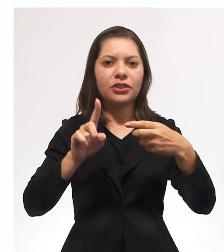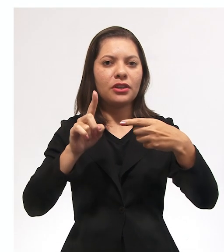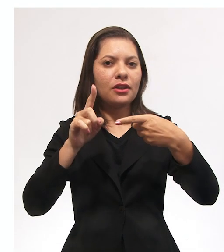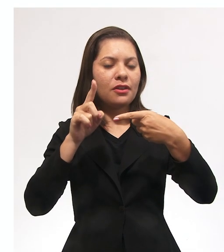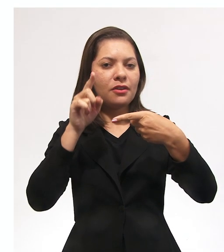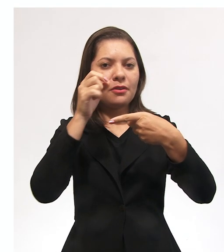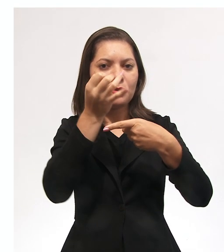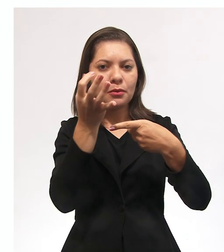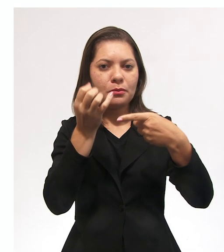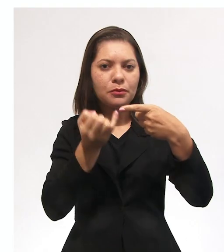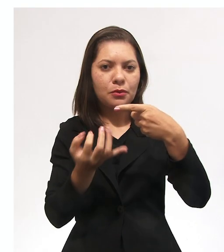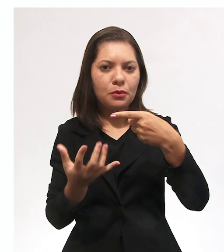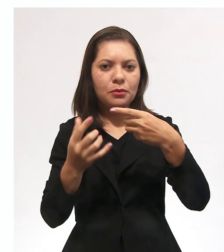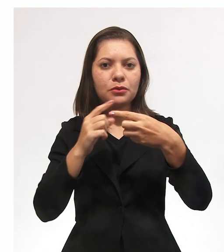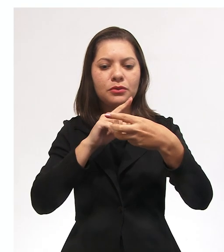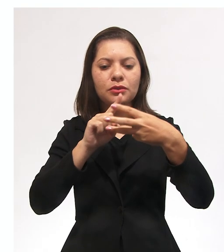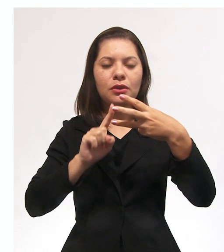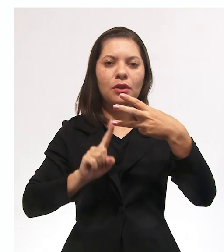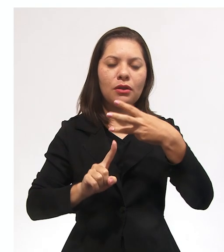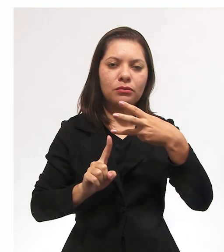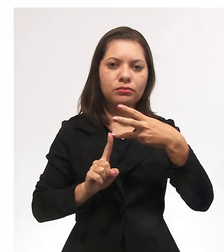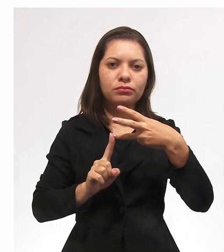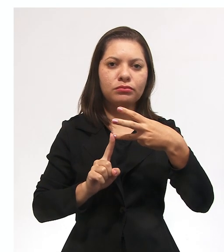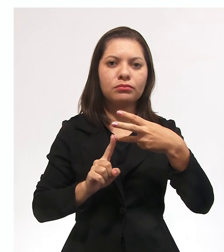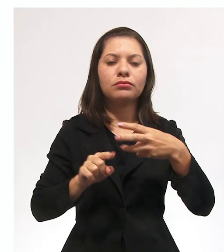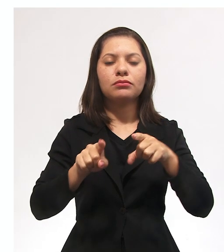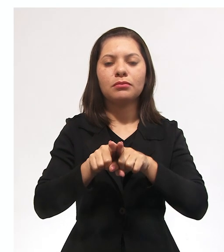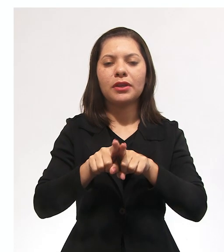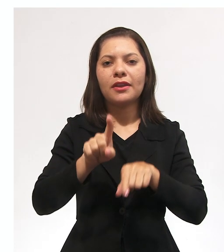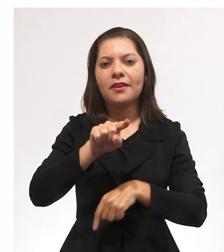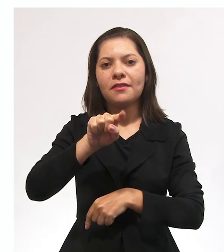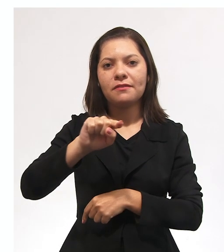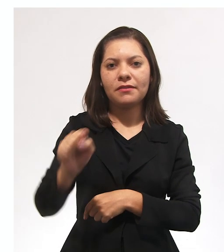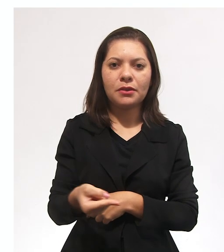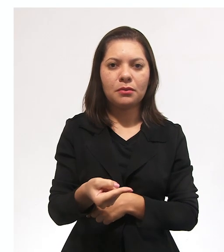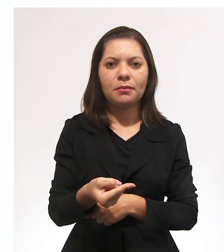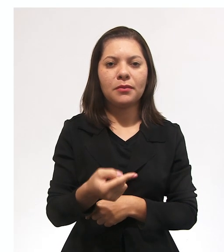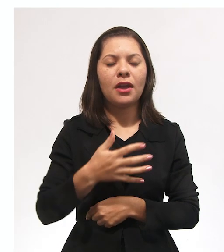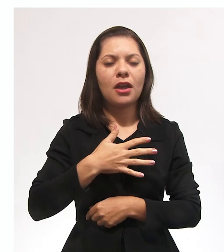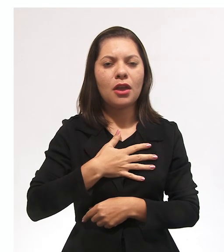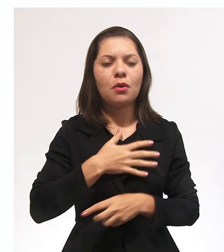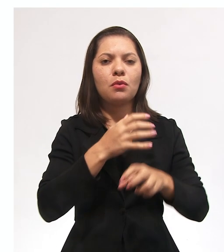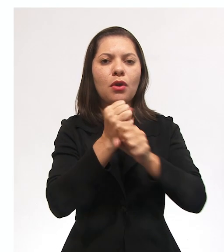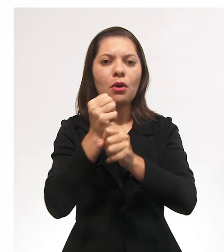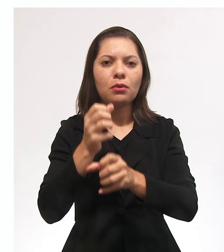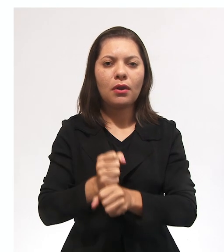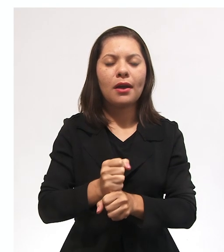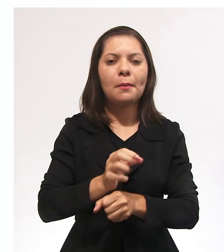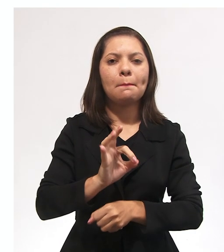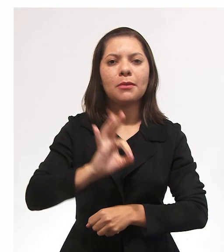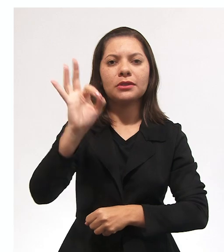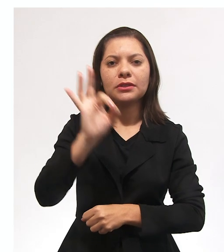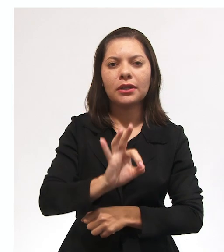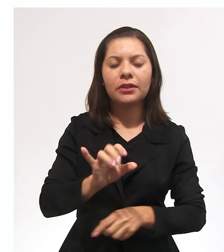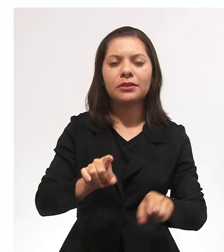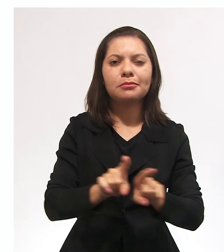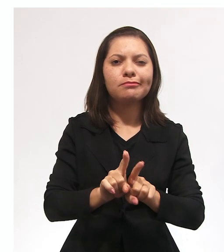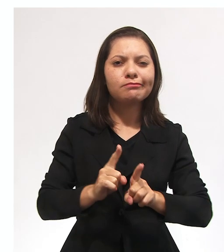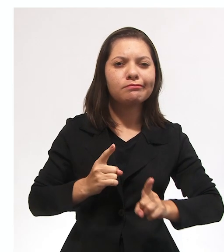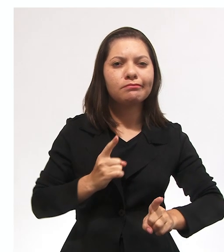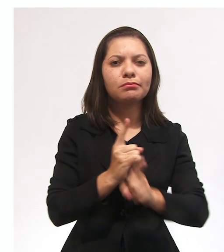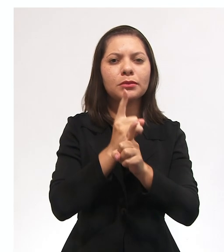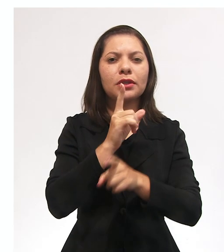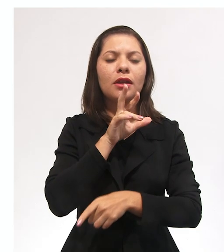fração e em forma de número decimal. Para que eu faça o cálculo da porcentagem, para que eu descubra aquela